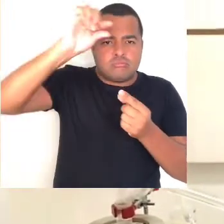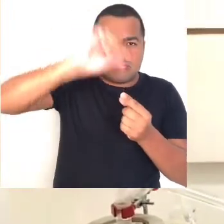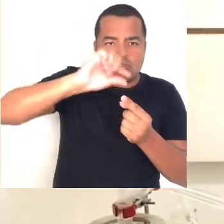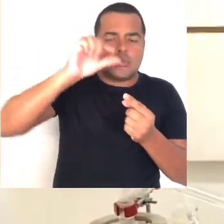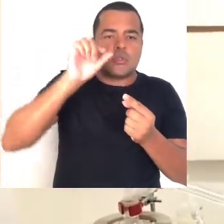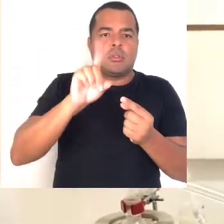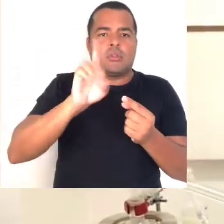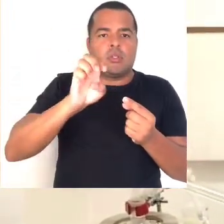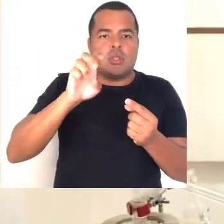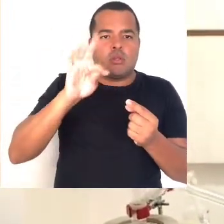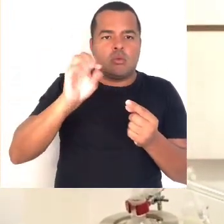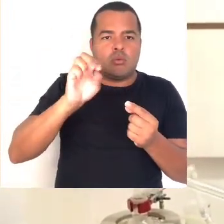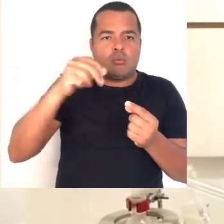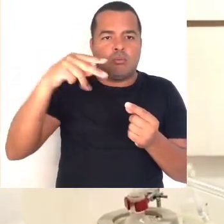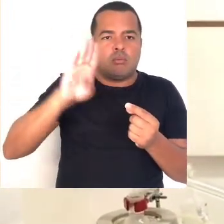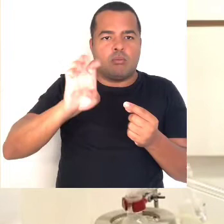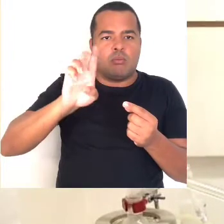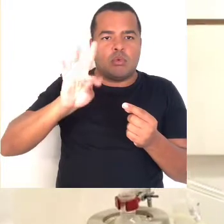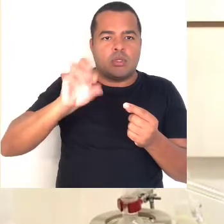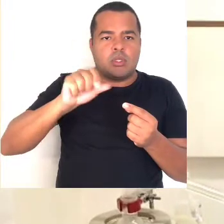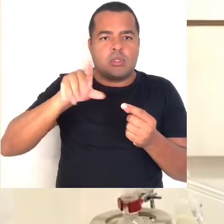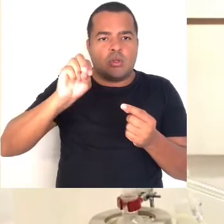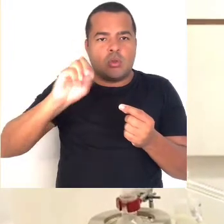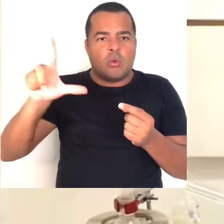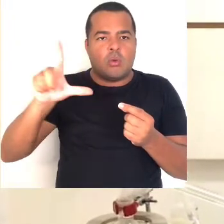álcool de partida, que é o cloreto de